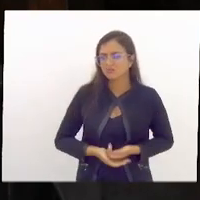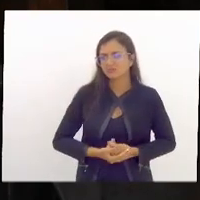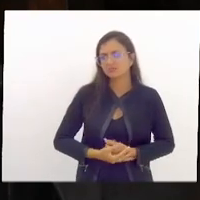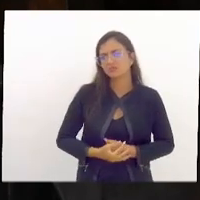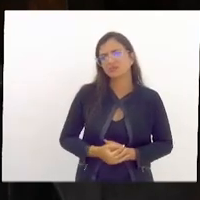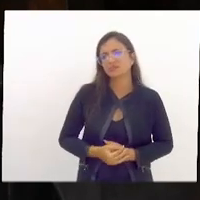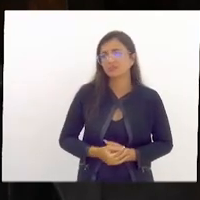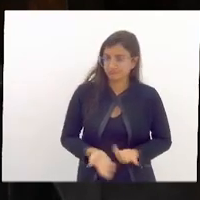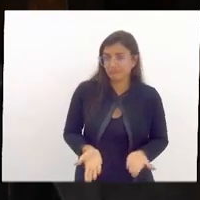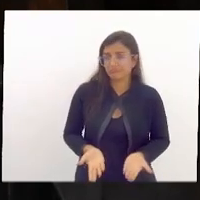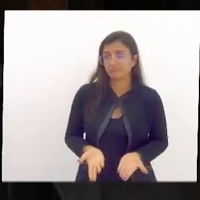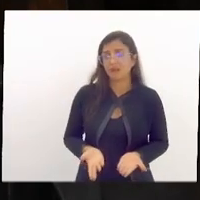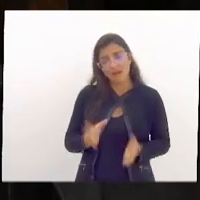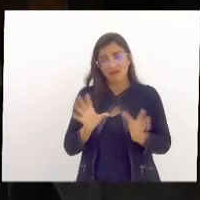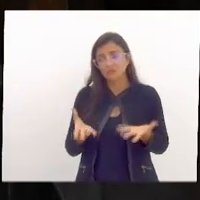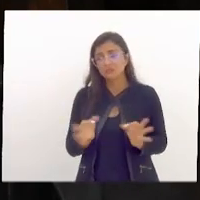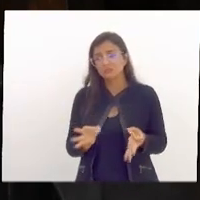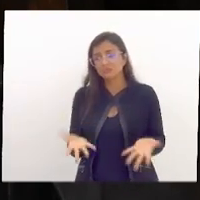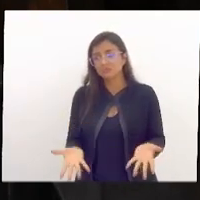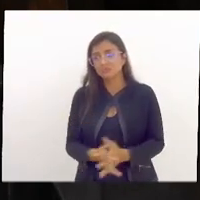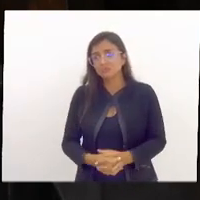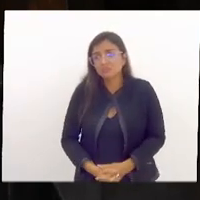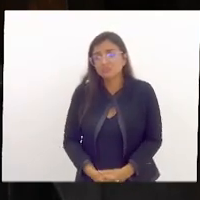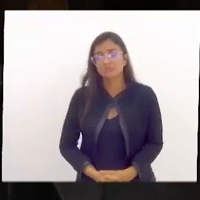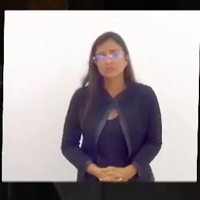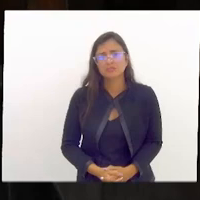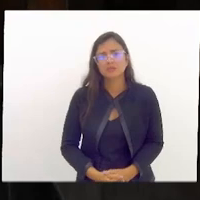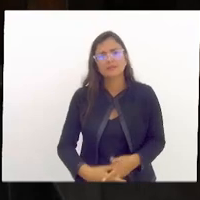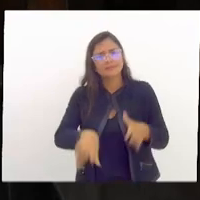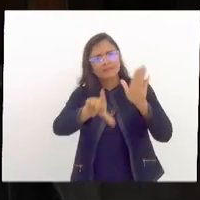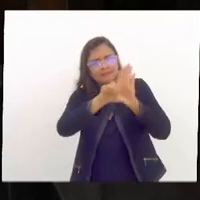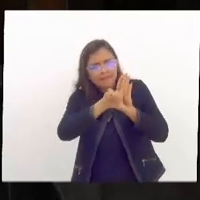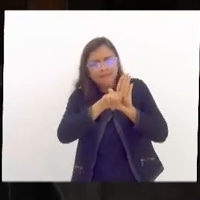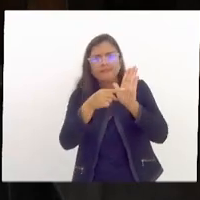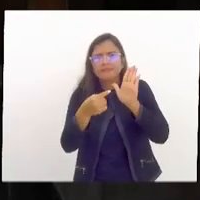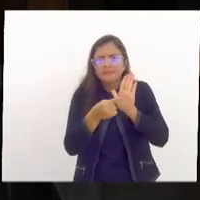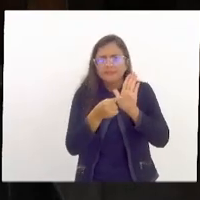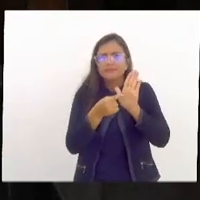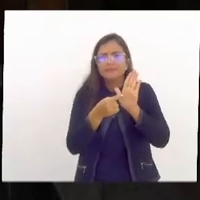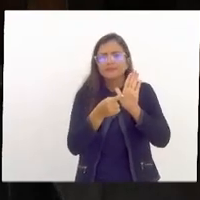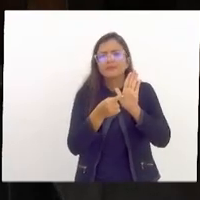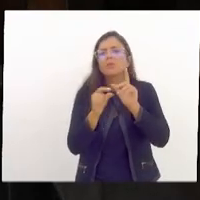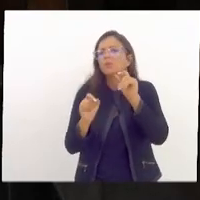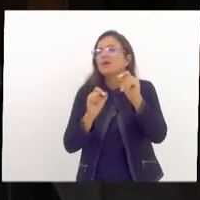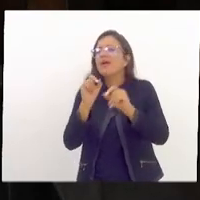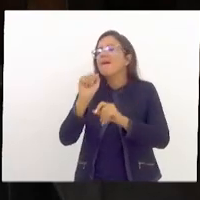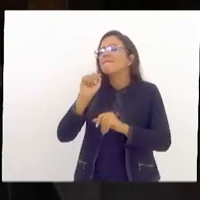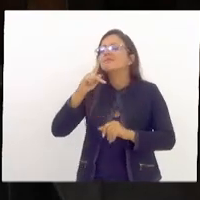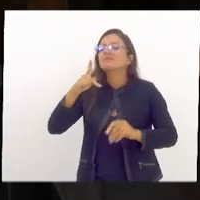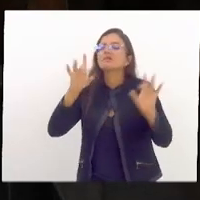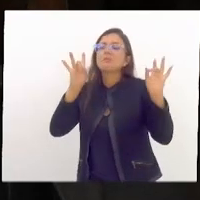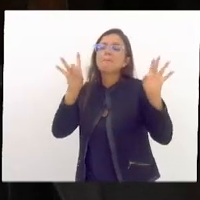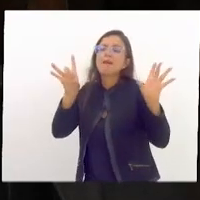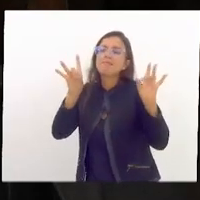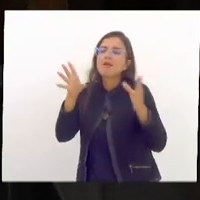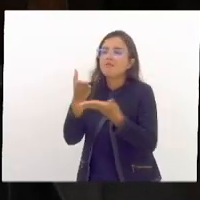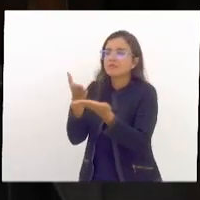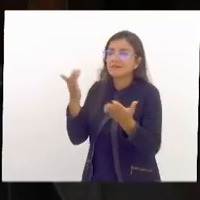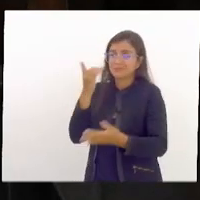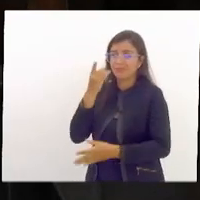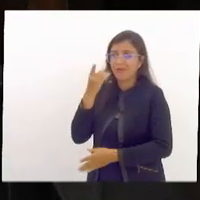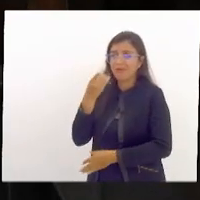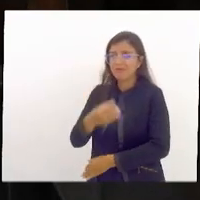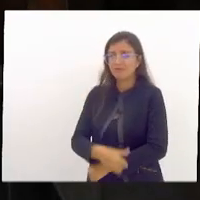É disso que se trata. É de uma lei que estabelece uma aposentadoria especial para os